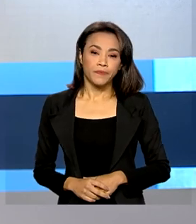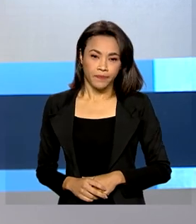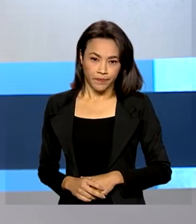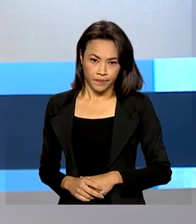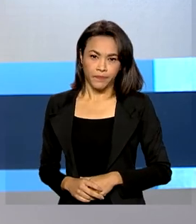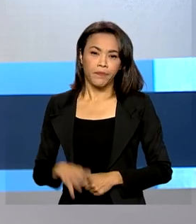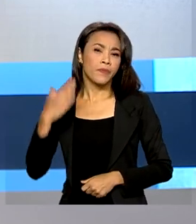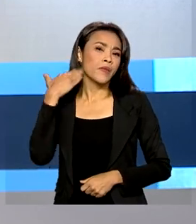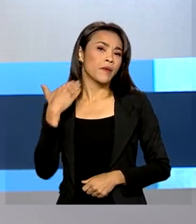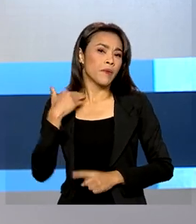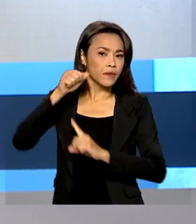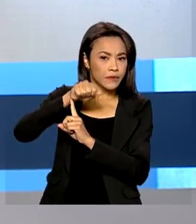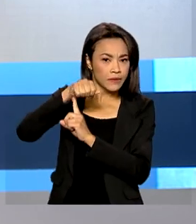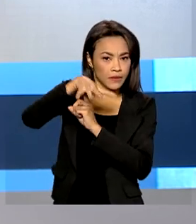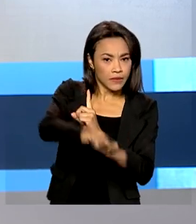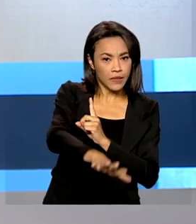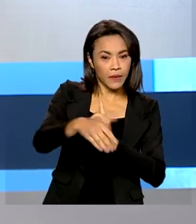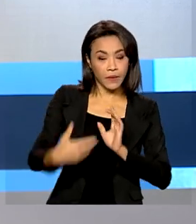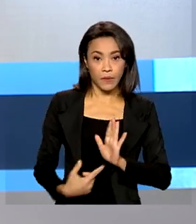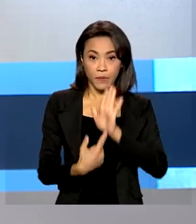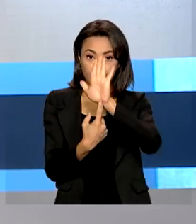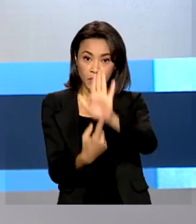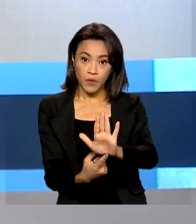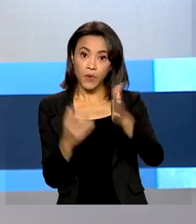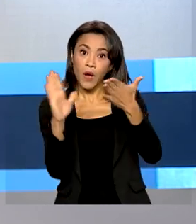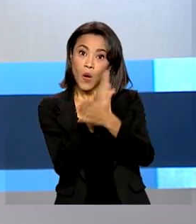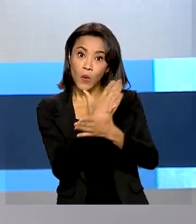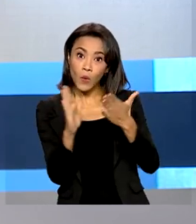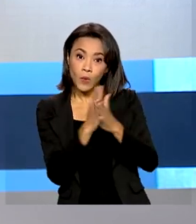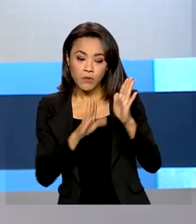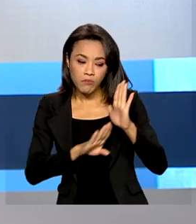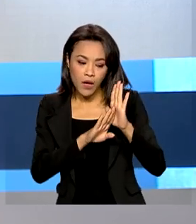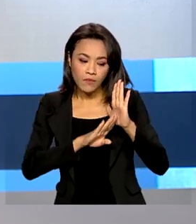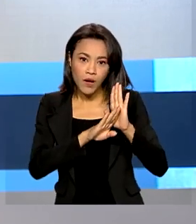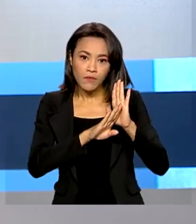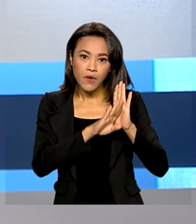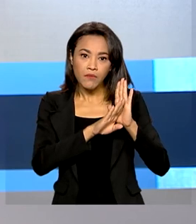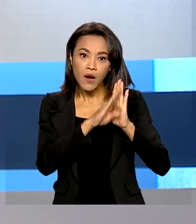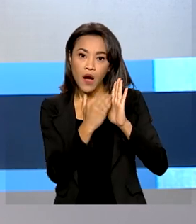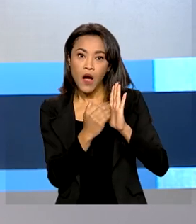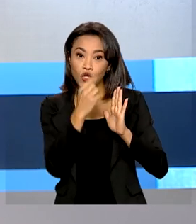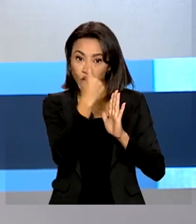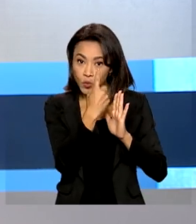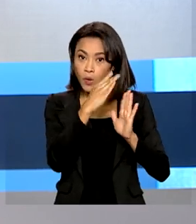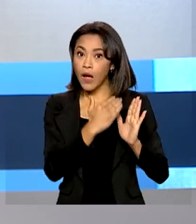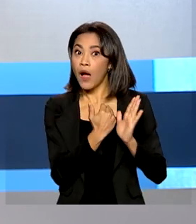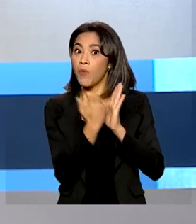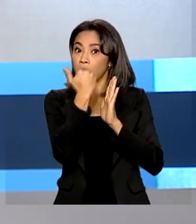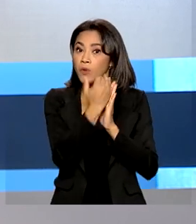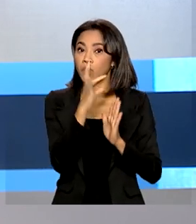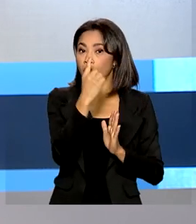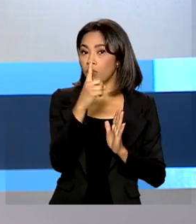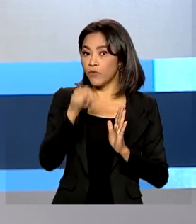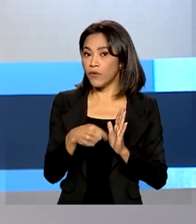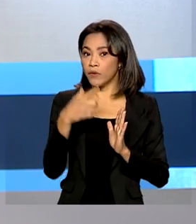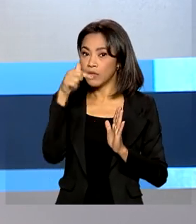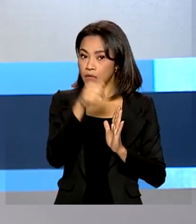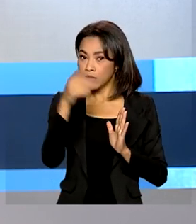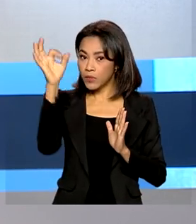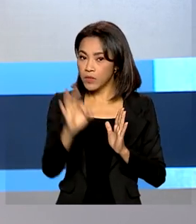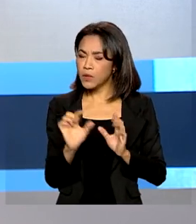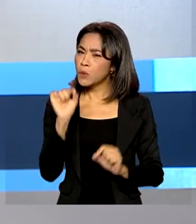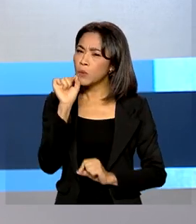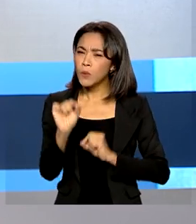e o banco central apresentou algumas projeções econômicas e aumentou de um para 1,7 por cento a previsão de crescimento